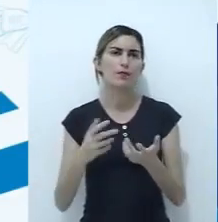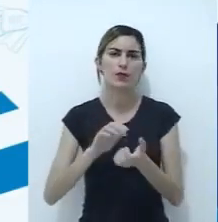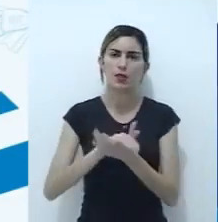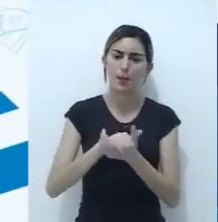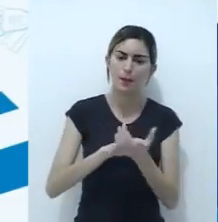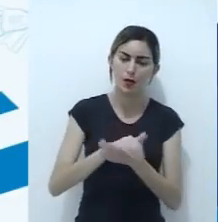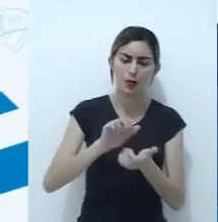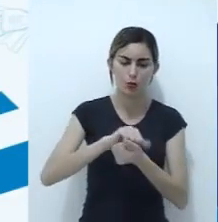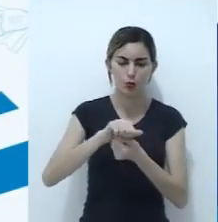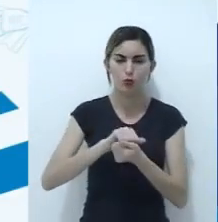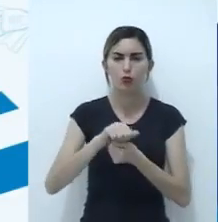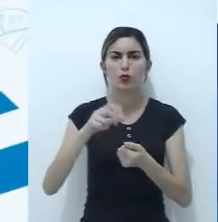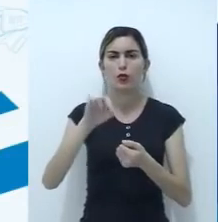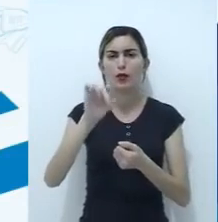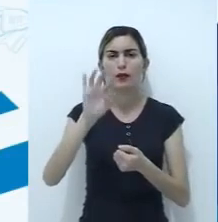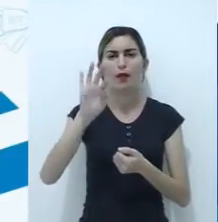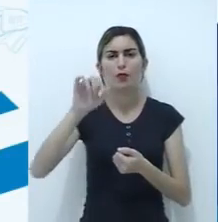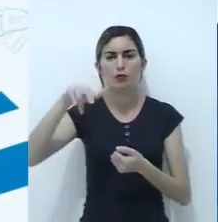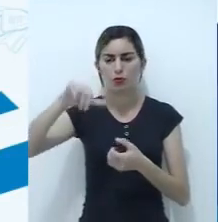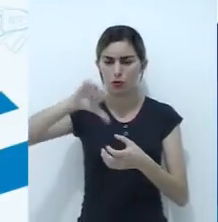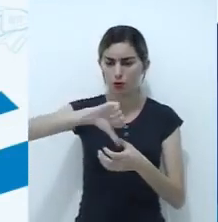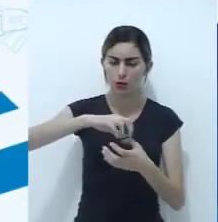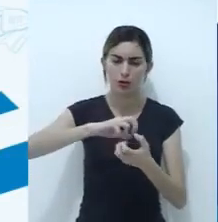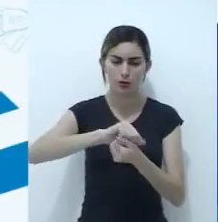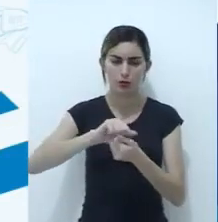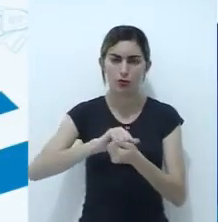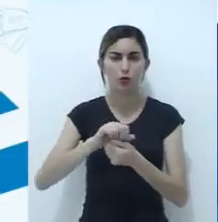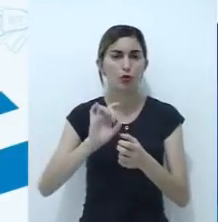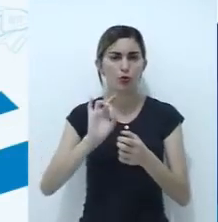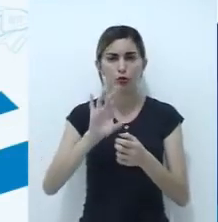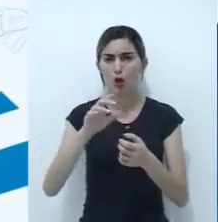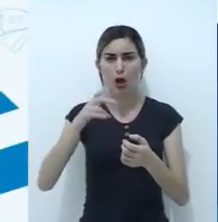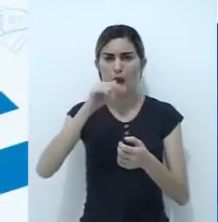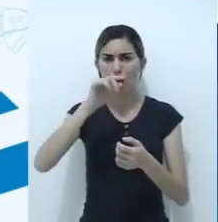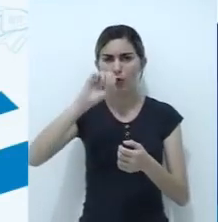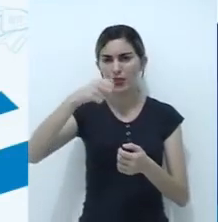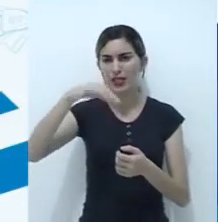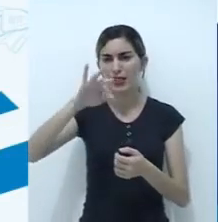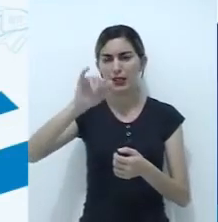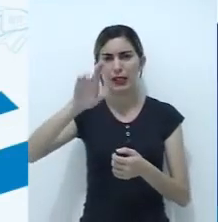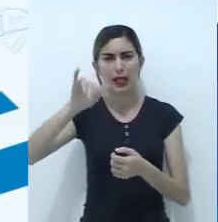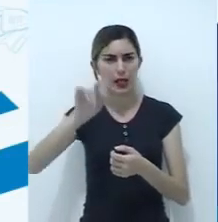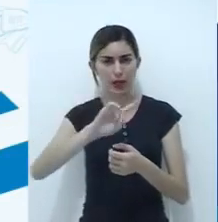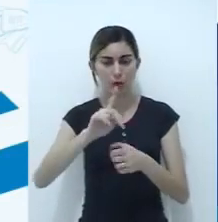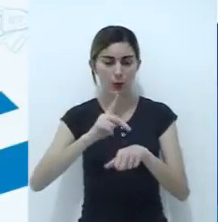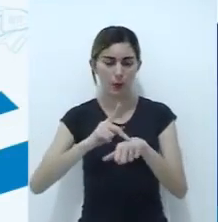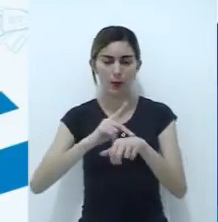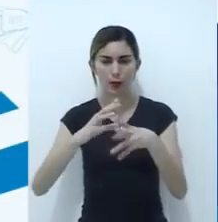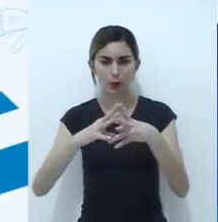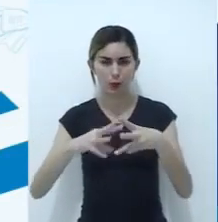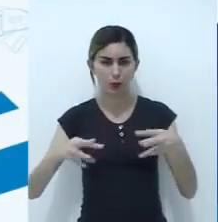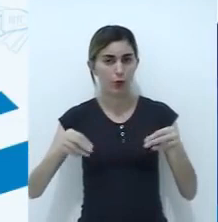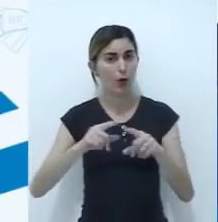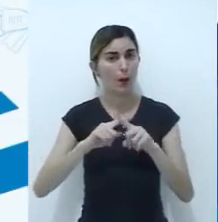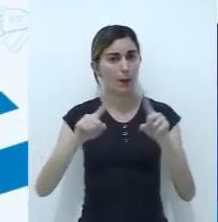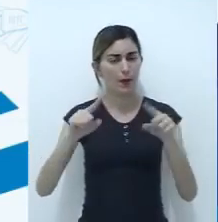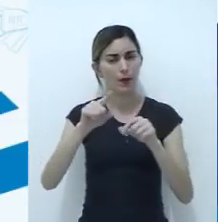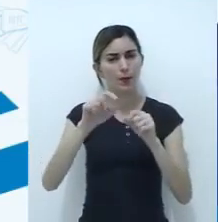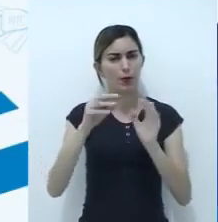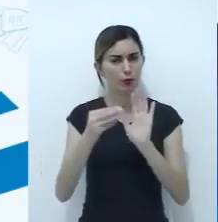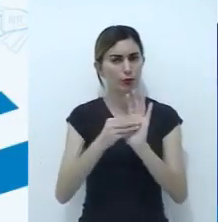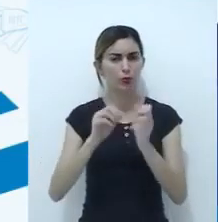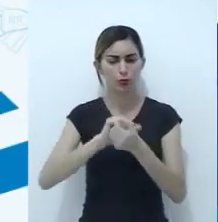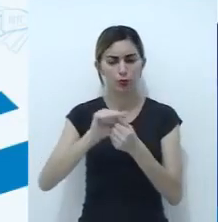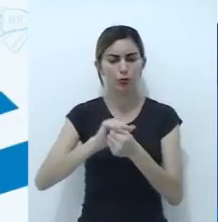com sabão, detergente. Só não vai colocar ali água sanitária, porque aqui o TCD preto vai desbotar. Mas você também